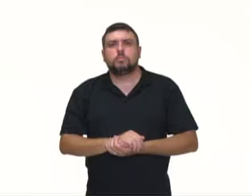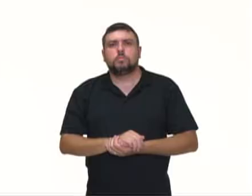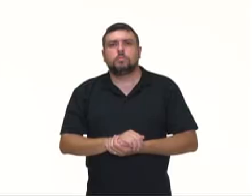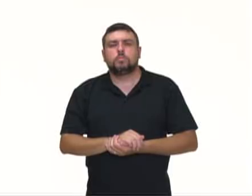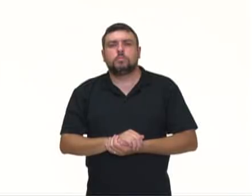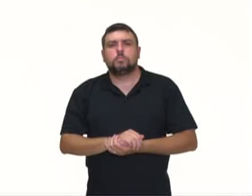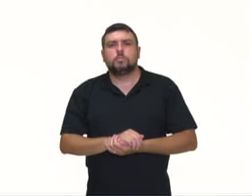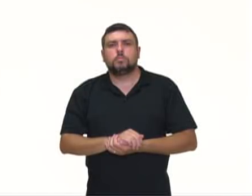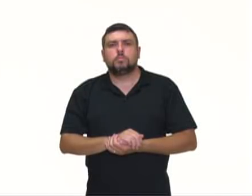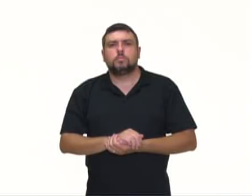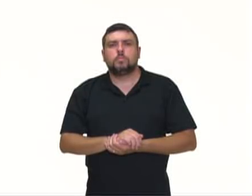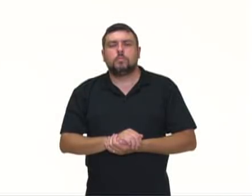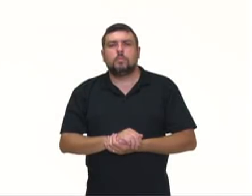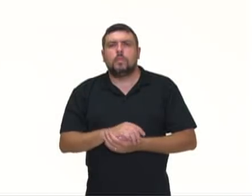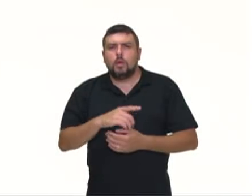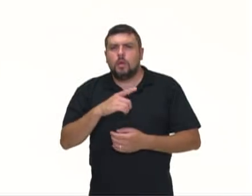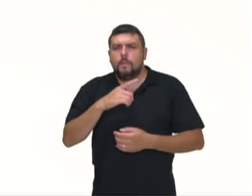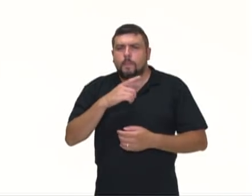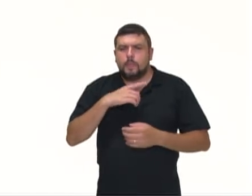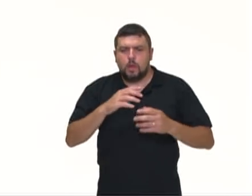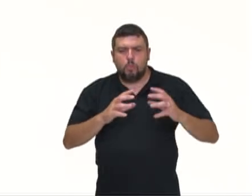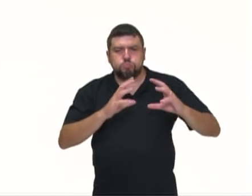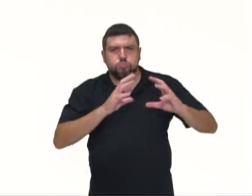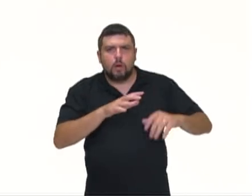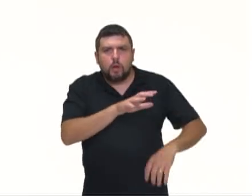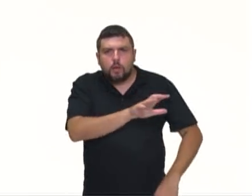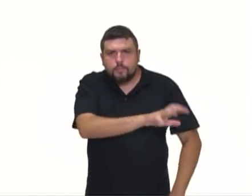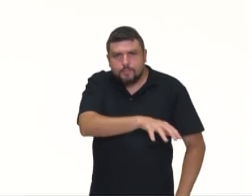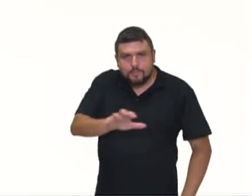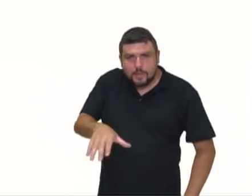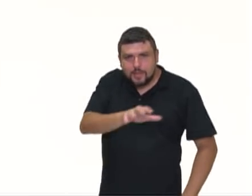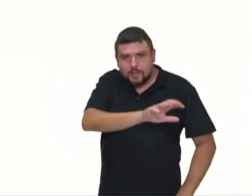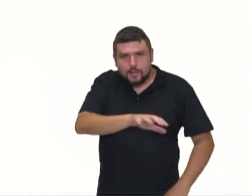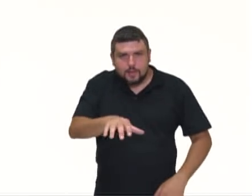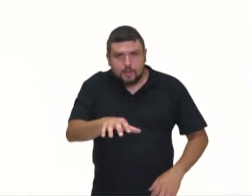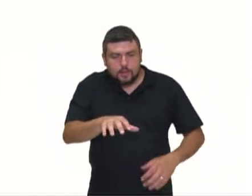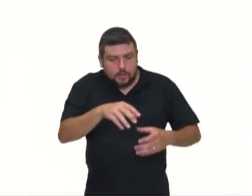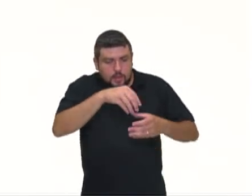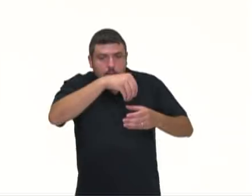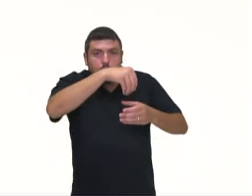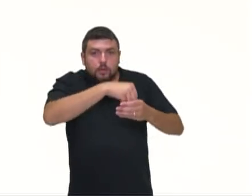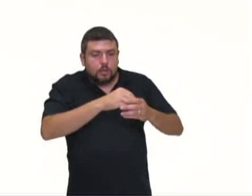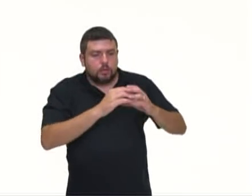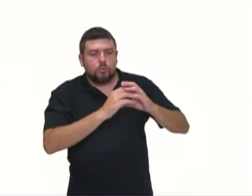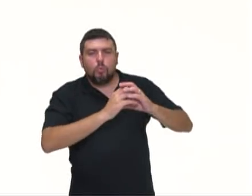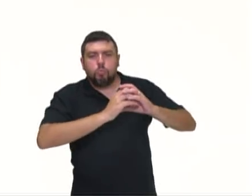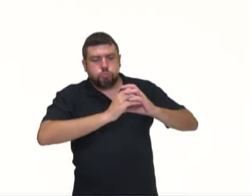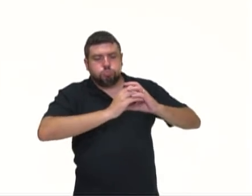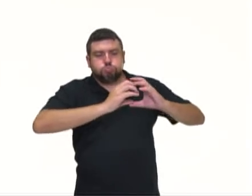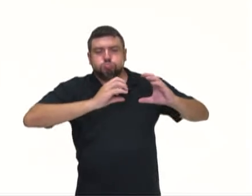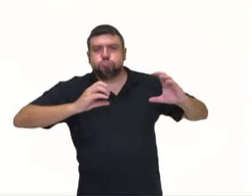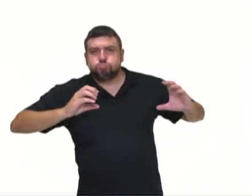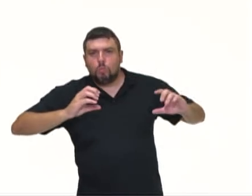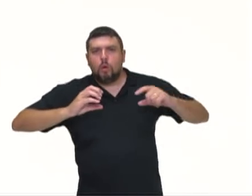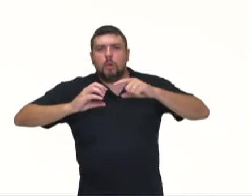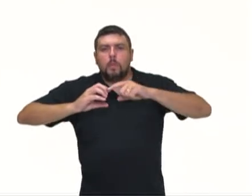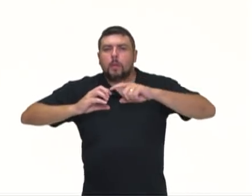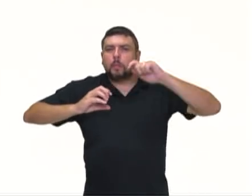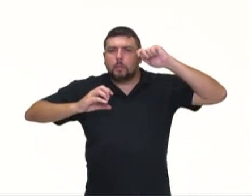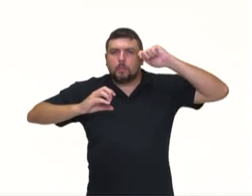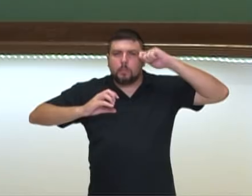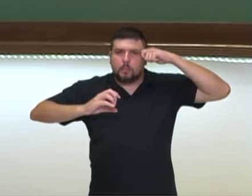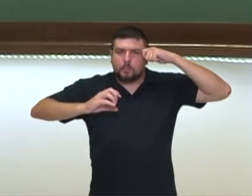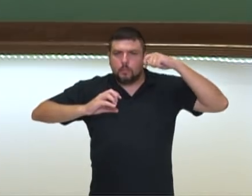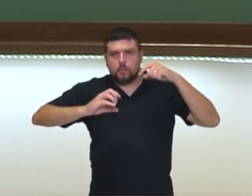Rebatia-se uma câmera de bola de basquete. Na época também não havia uma bola de voleibol como as bolas que a gente conhece hoje.